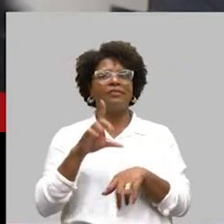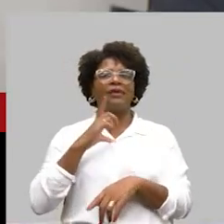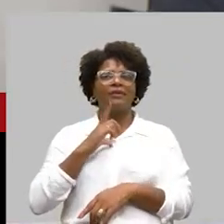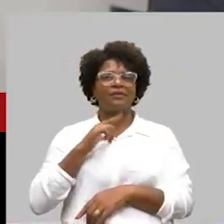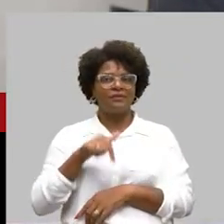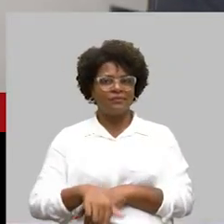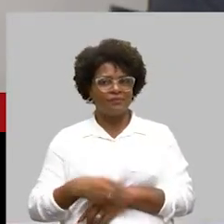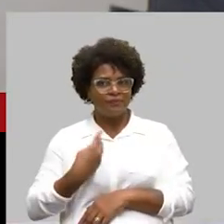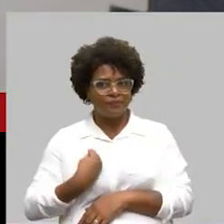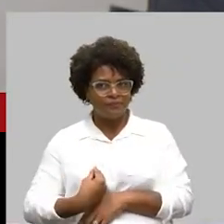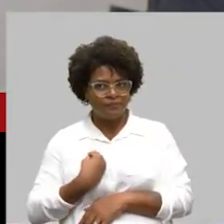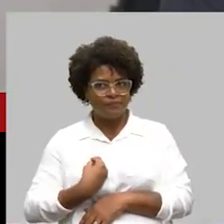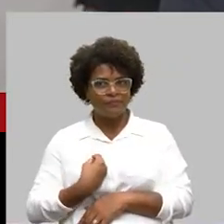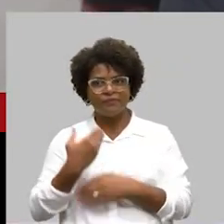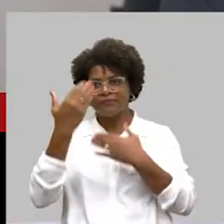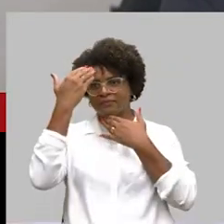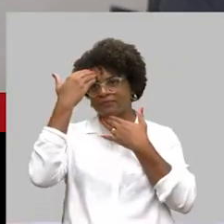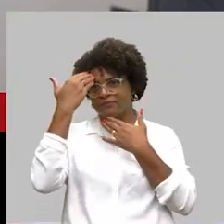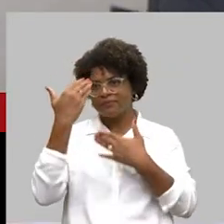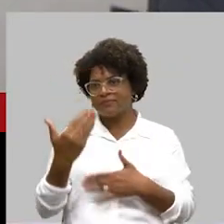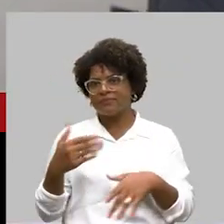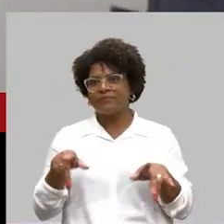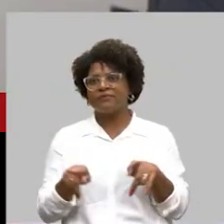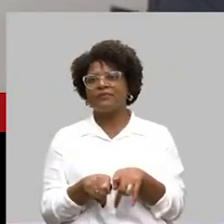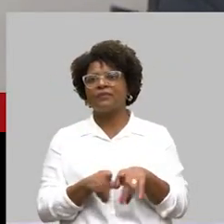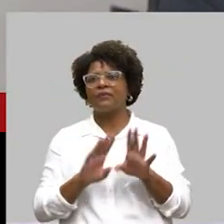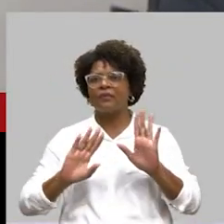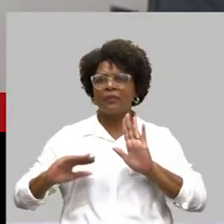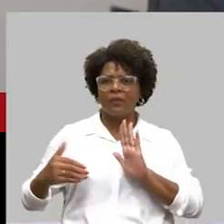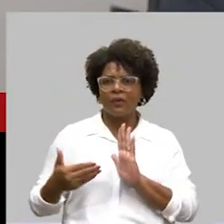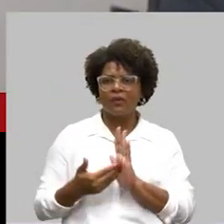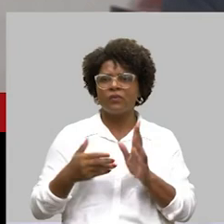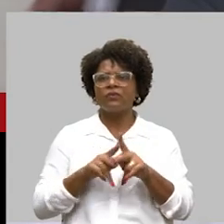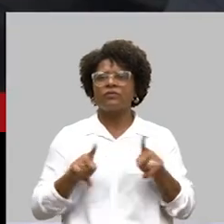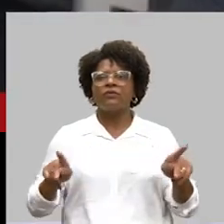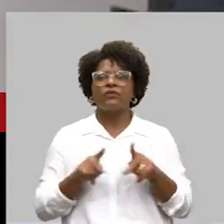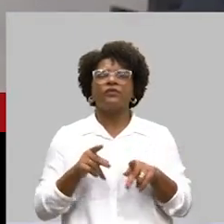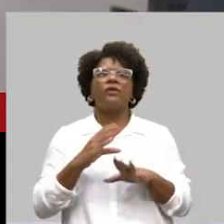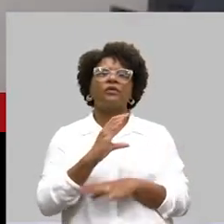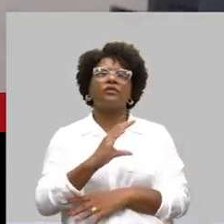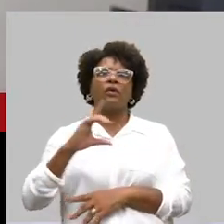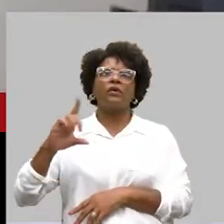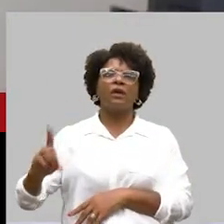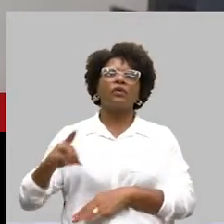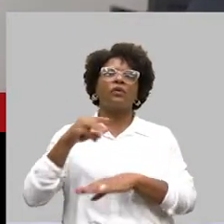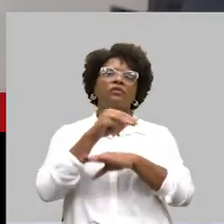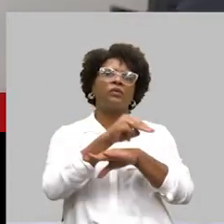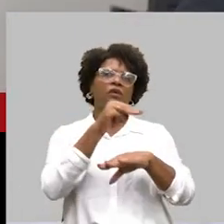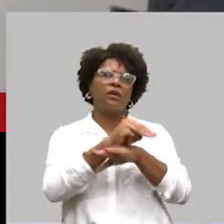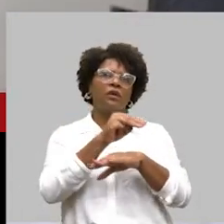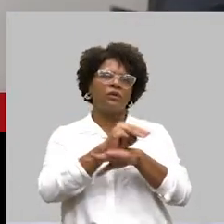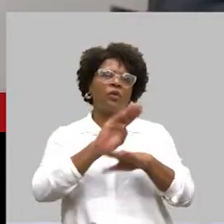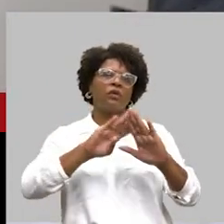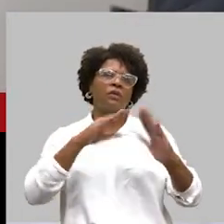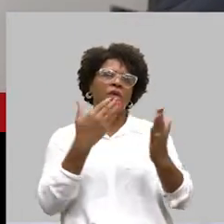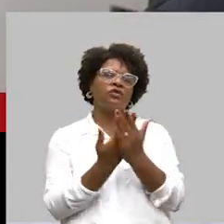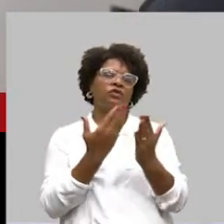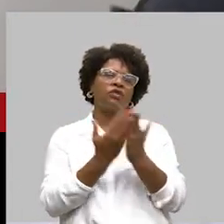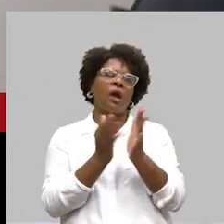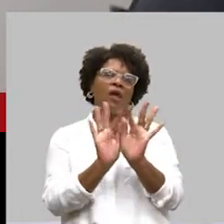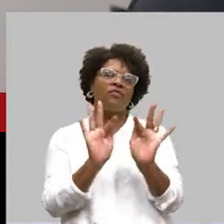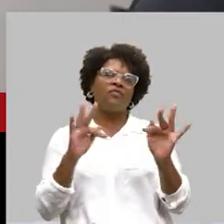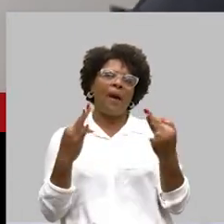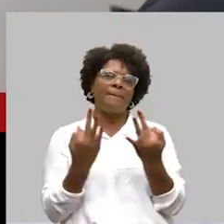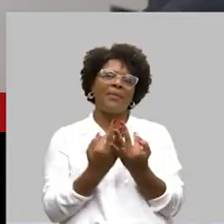e quero agradecer a todos os professores coordenadores monitores das escolas família agrícola que estão aqui